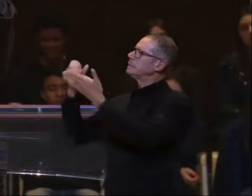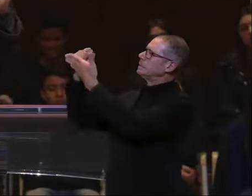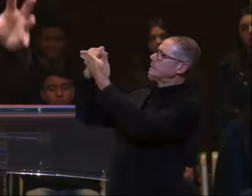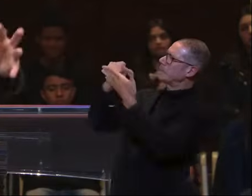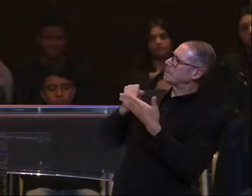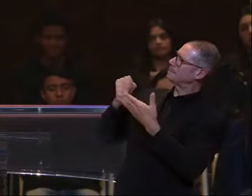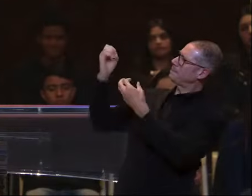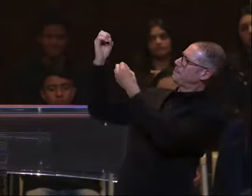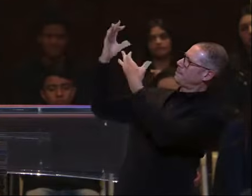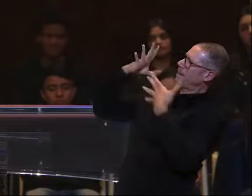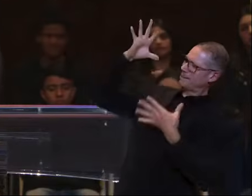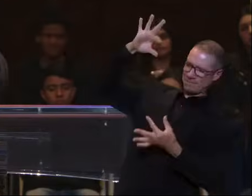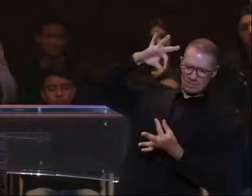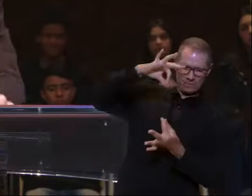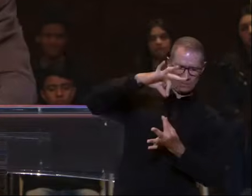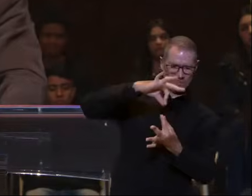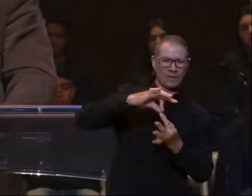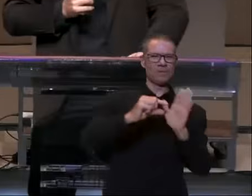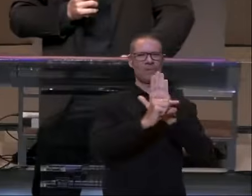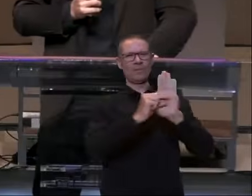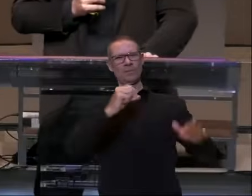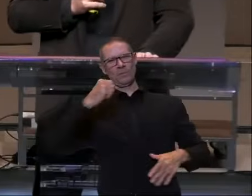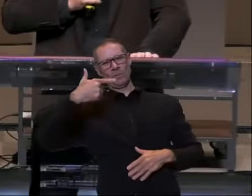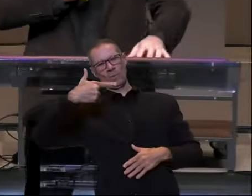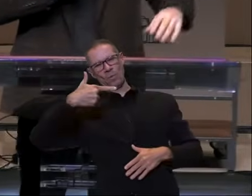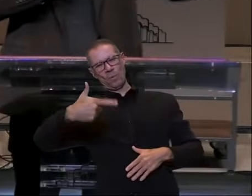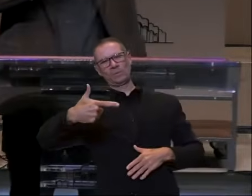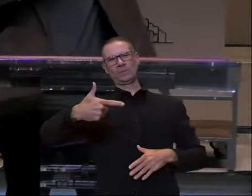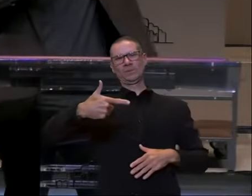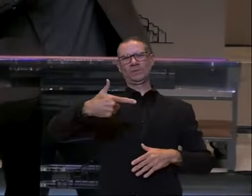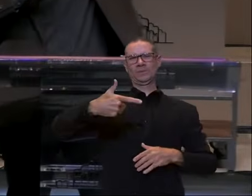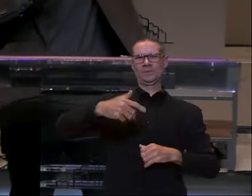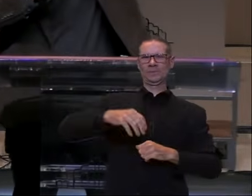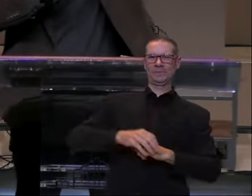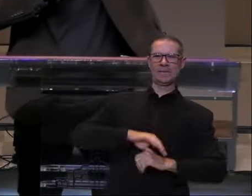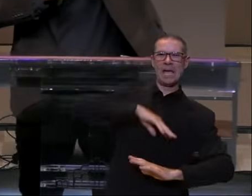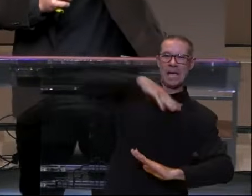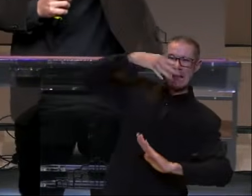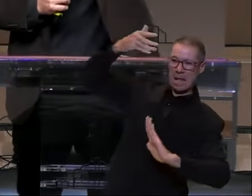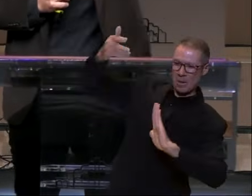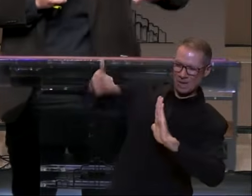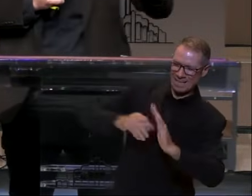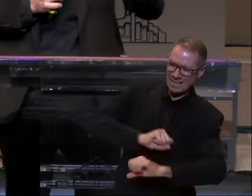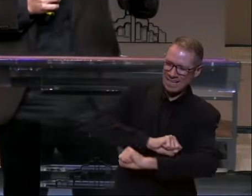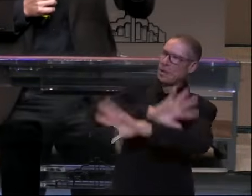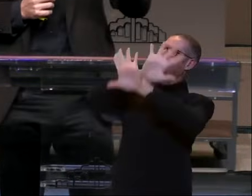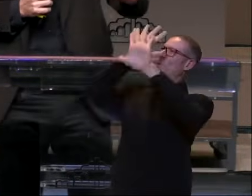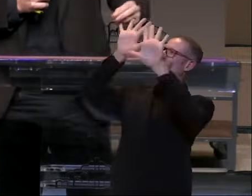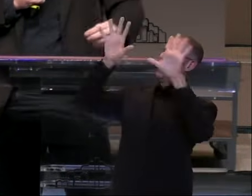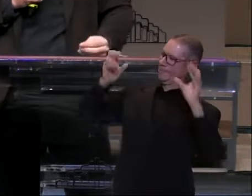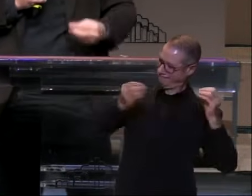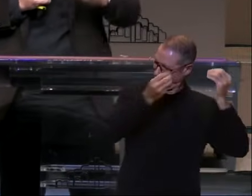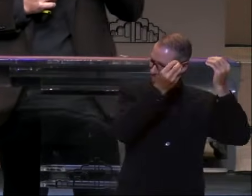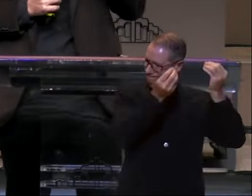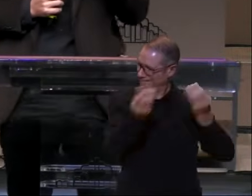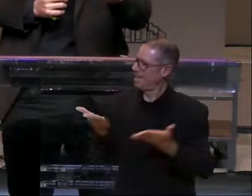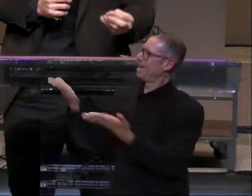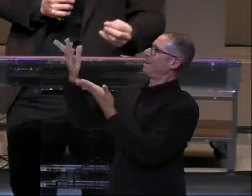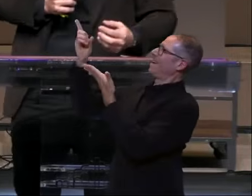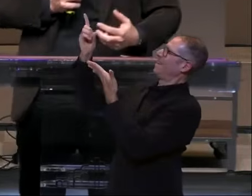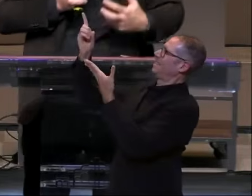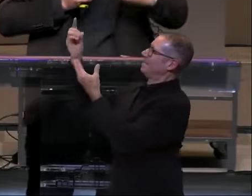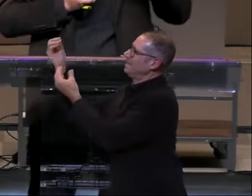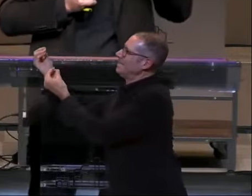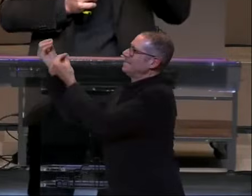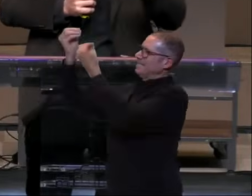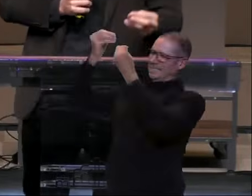pelas bênçãos espirituais. No versículo 12 ele vai dizer: toda a glória seja dada a ele. Tudo isso foi nos